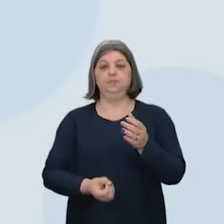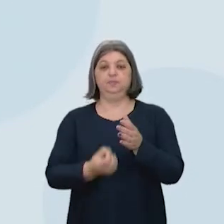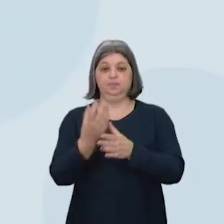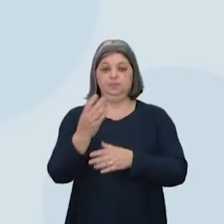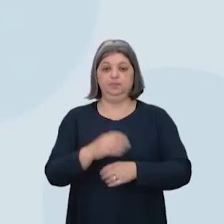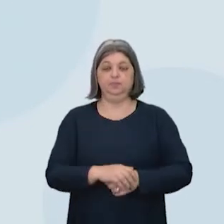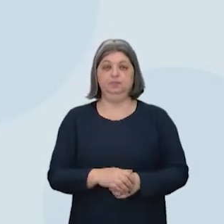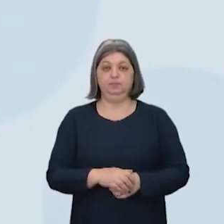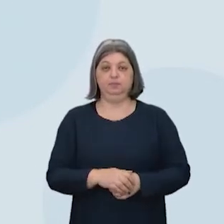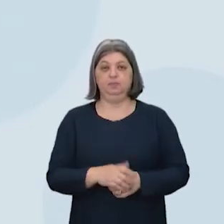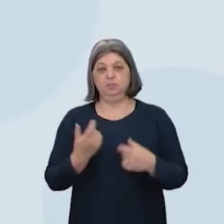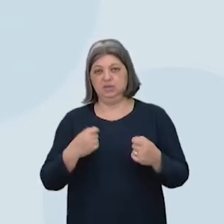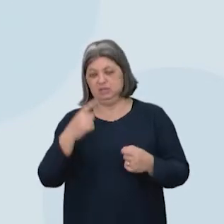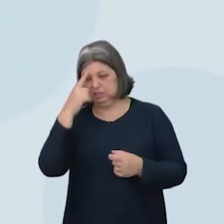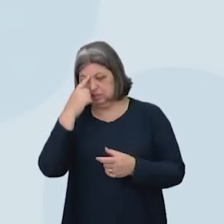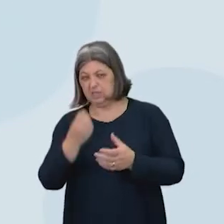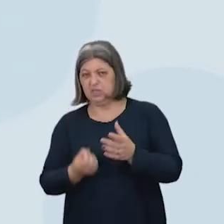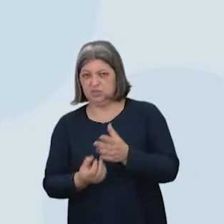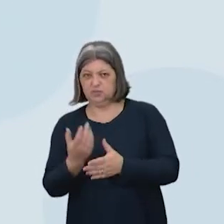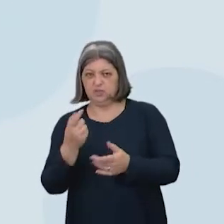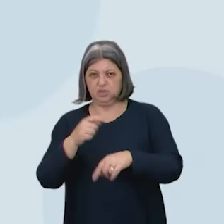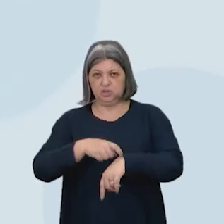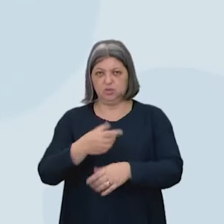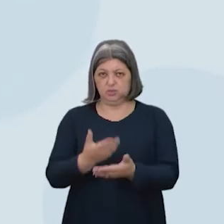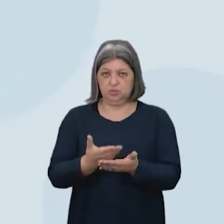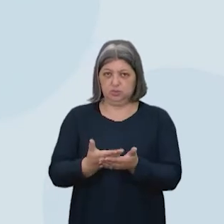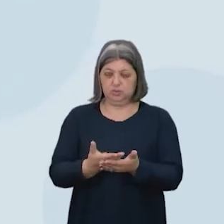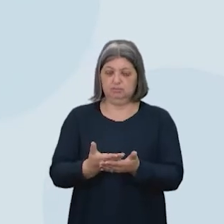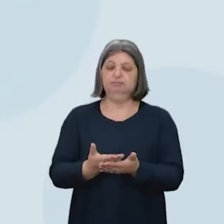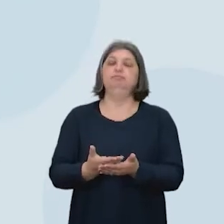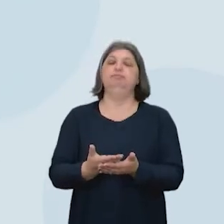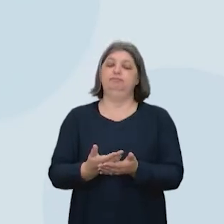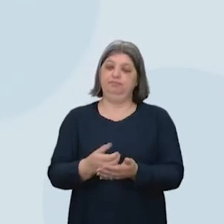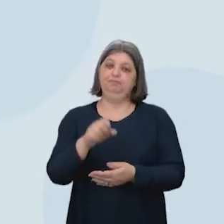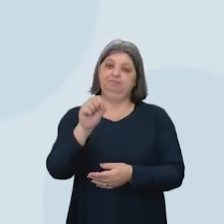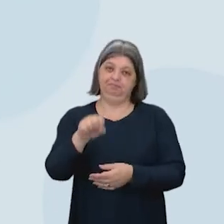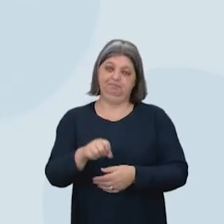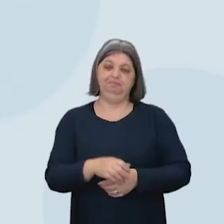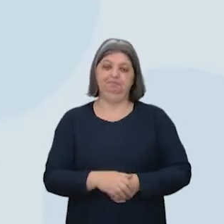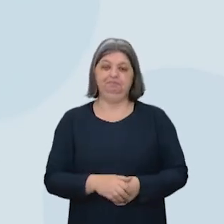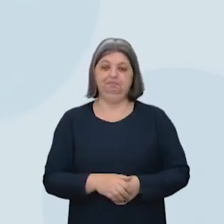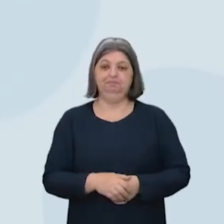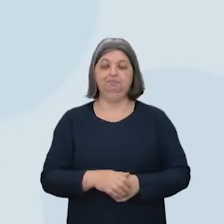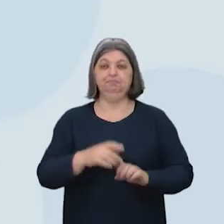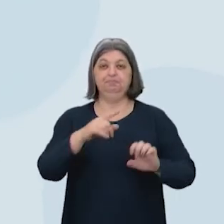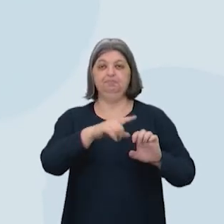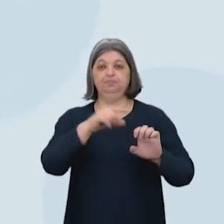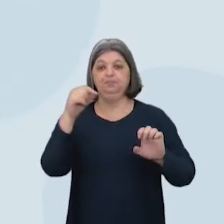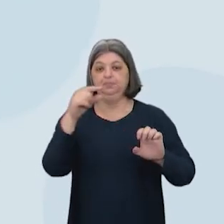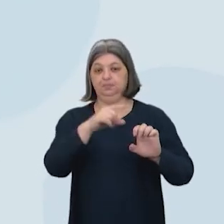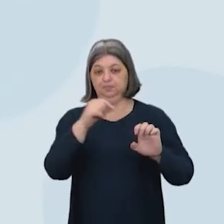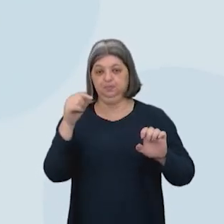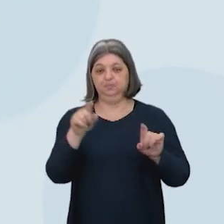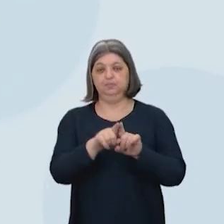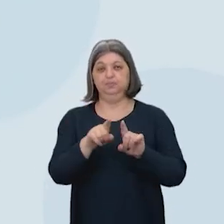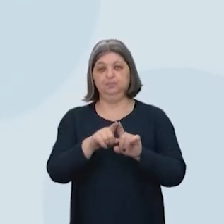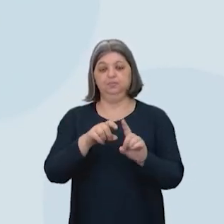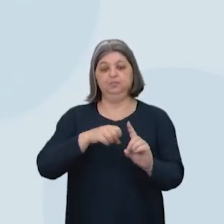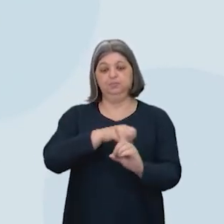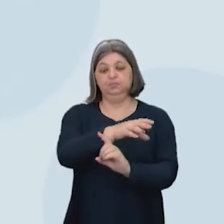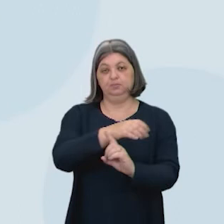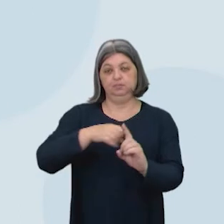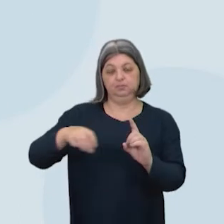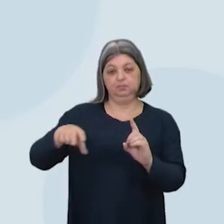que eu preciso ser criativa na hora de estudar? Com certeza, empreendedorismo e mediação e